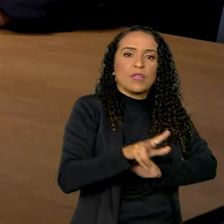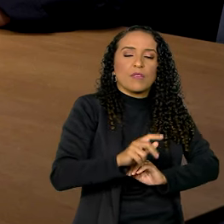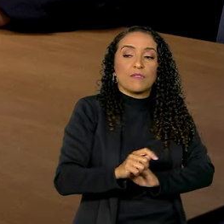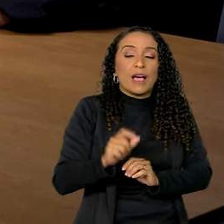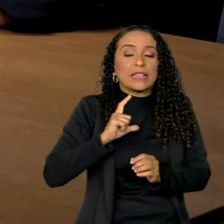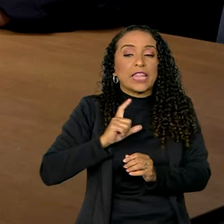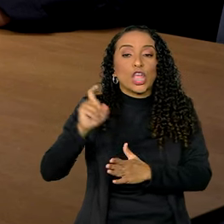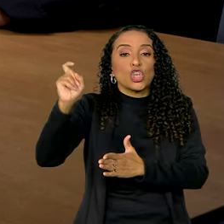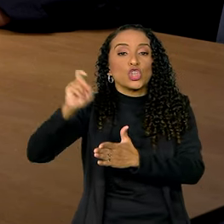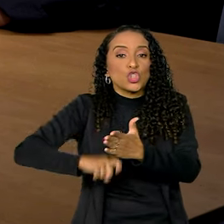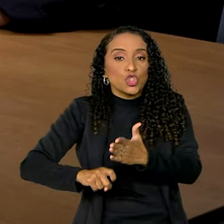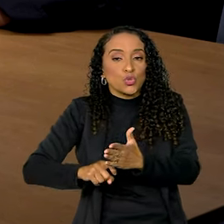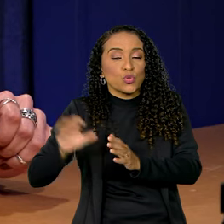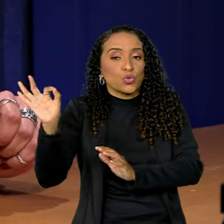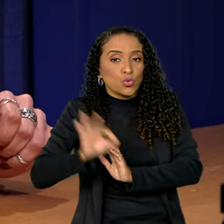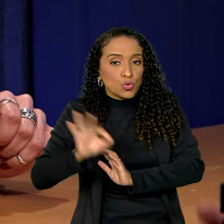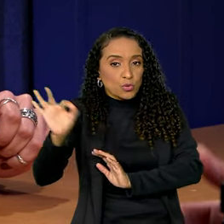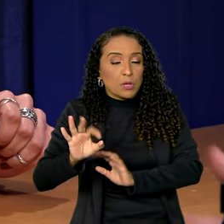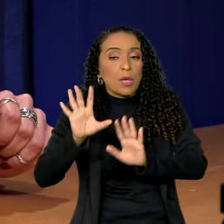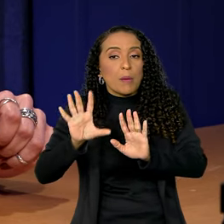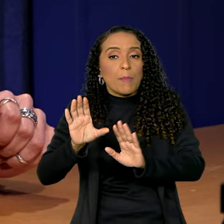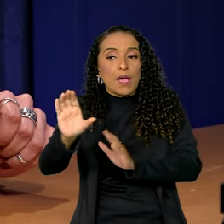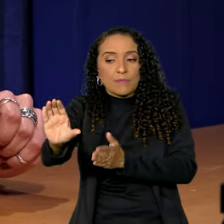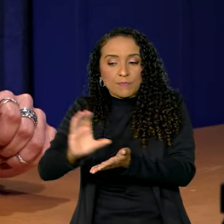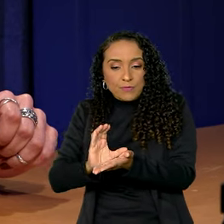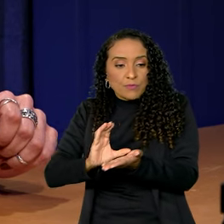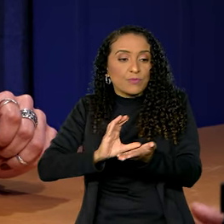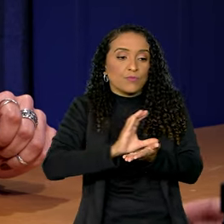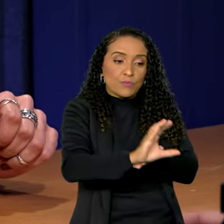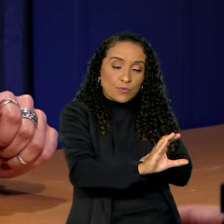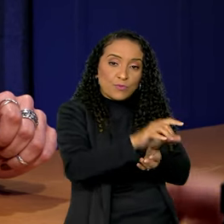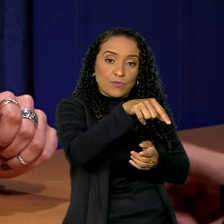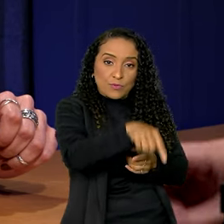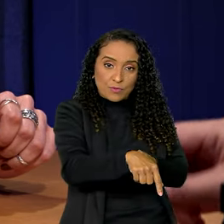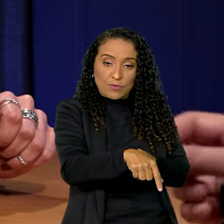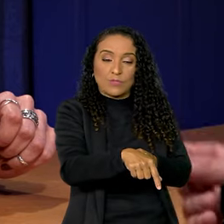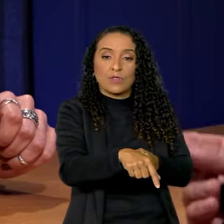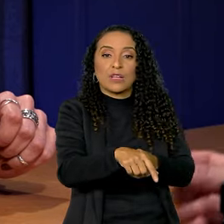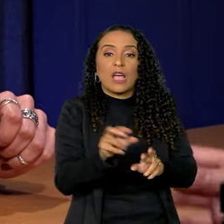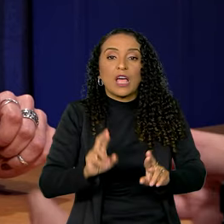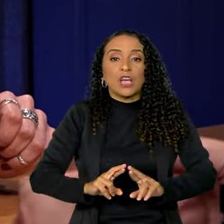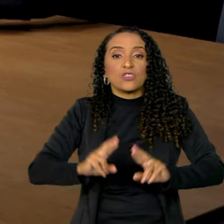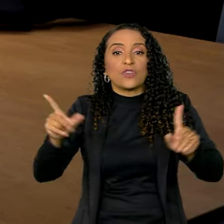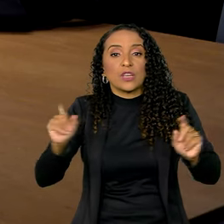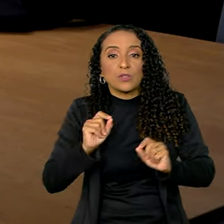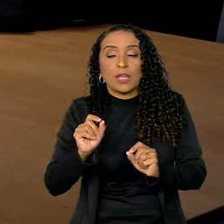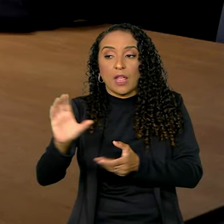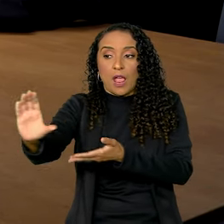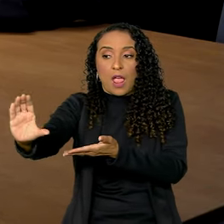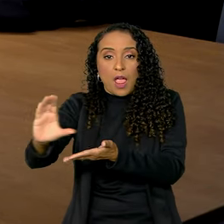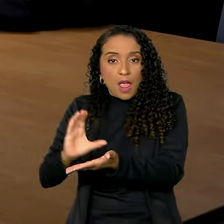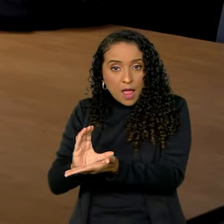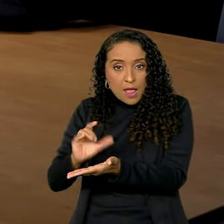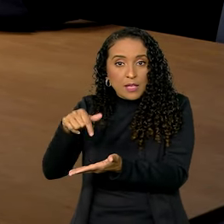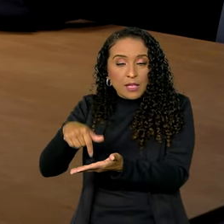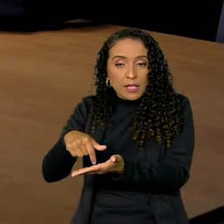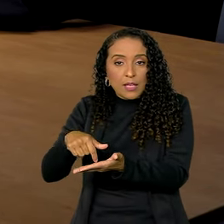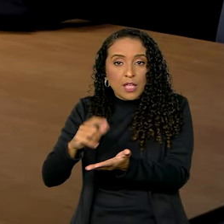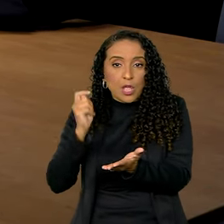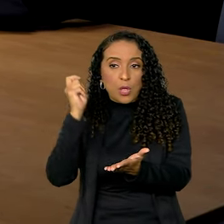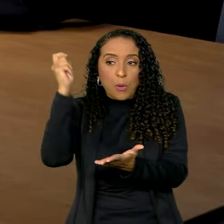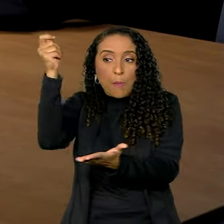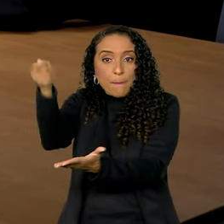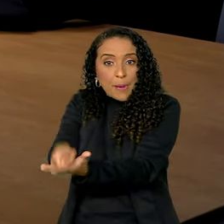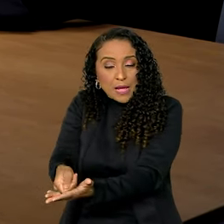uma taxa de juros mas como esses recursos são reinvestidos a a a diferença entre o que é arrecadado e esse